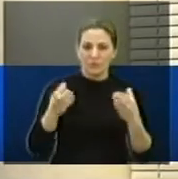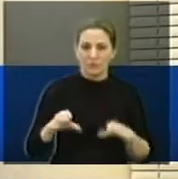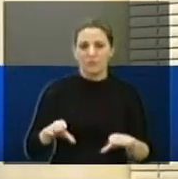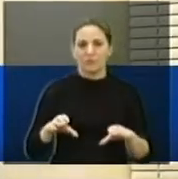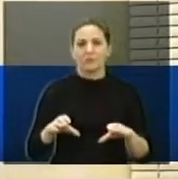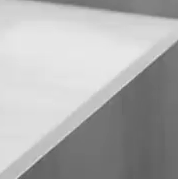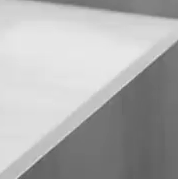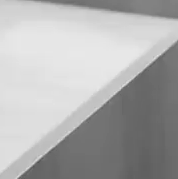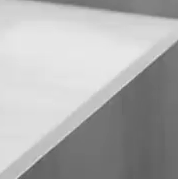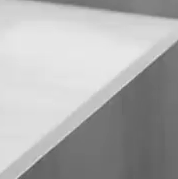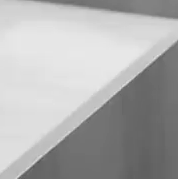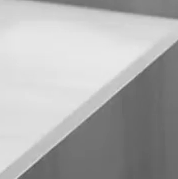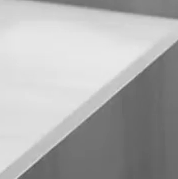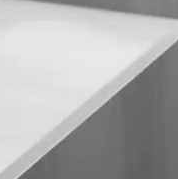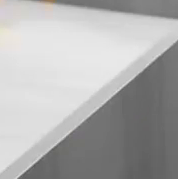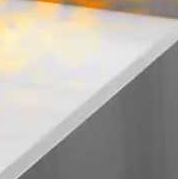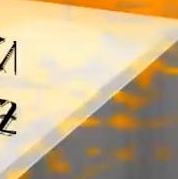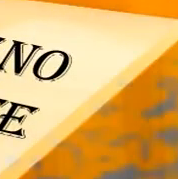obrigado